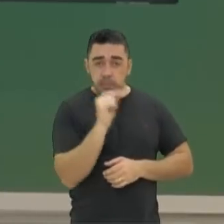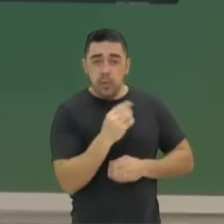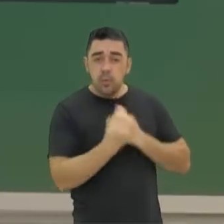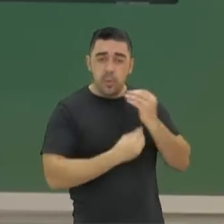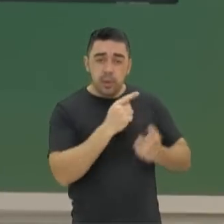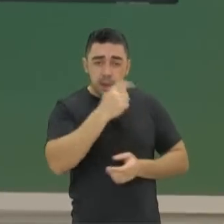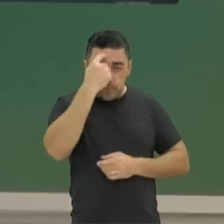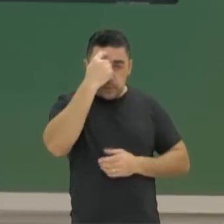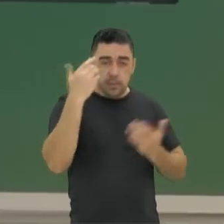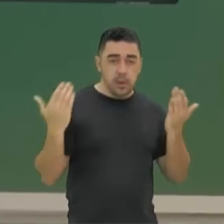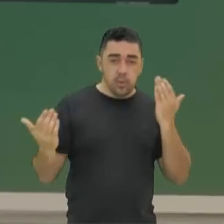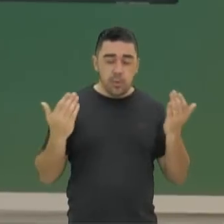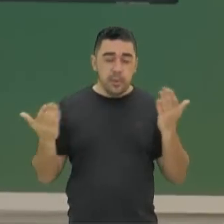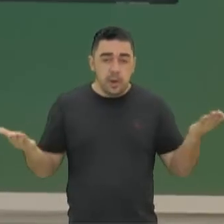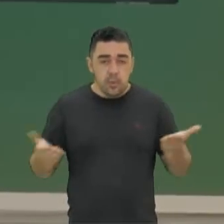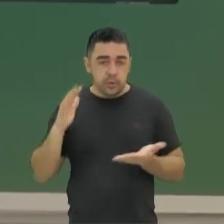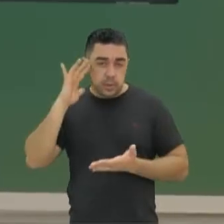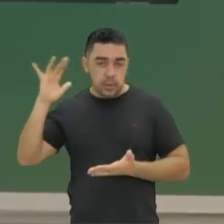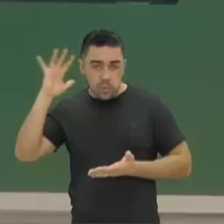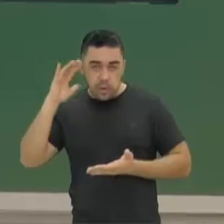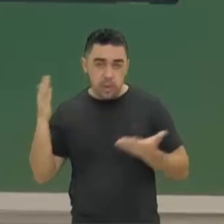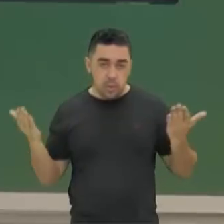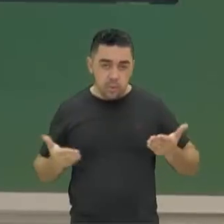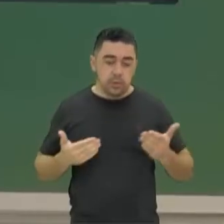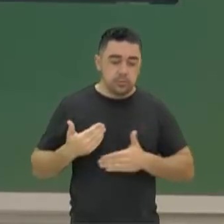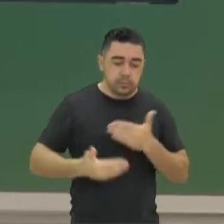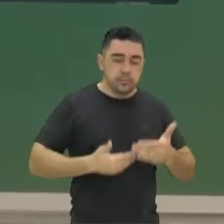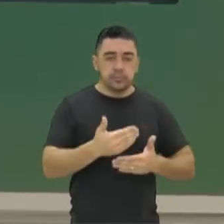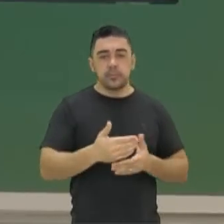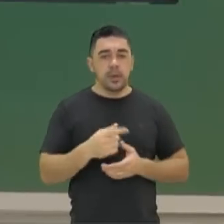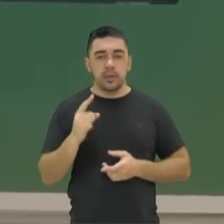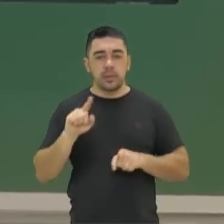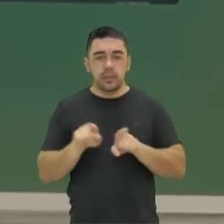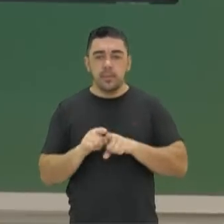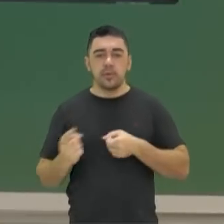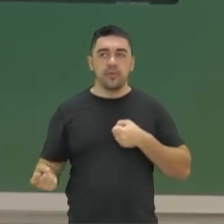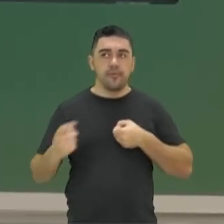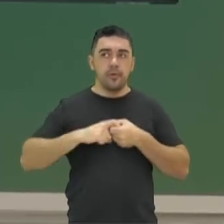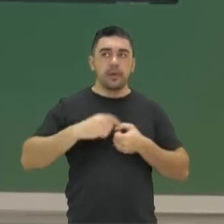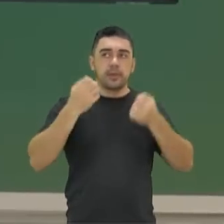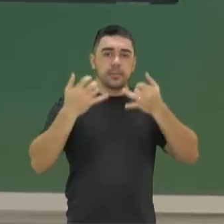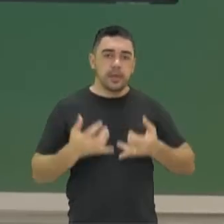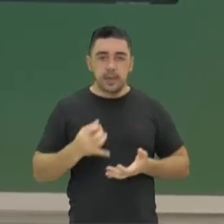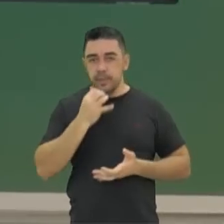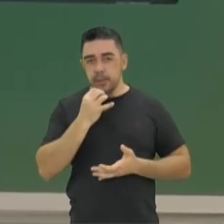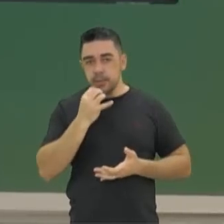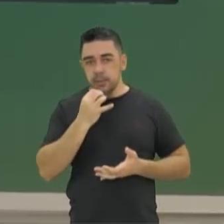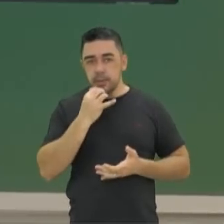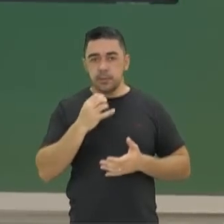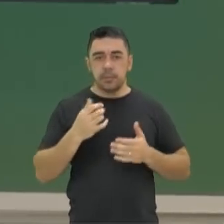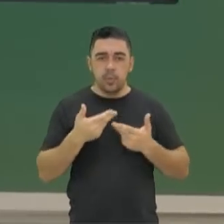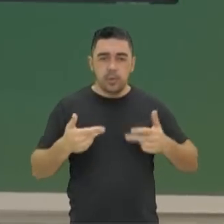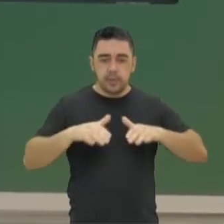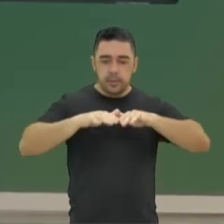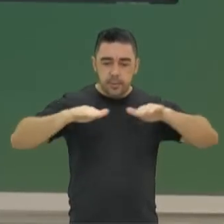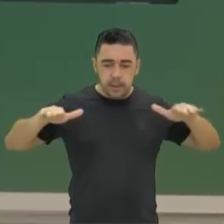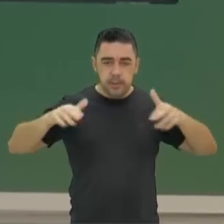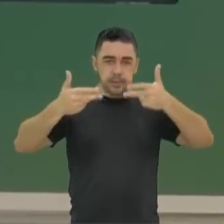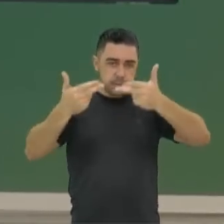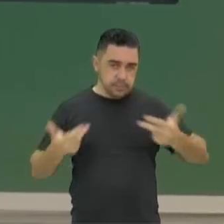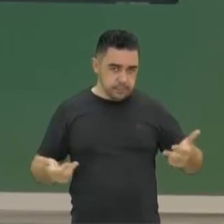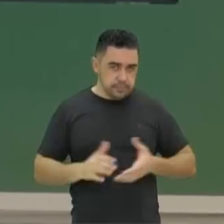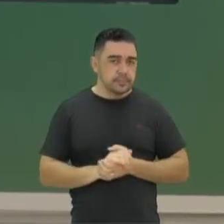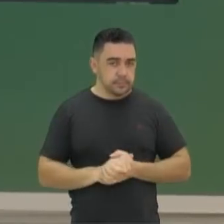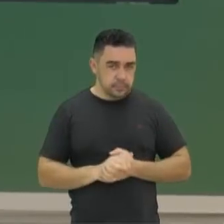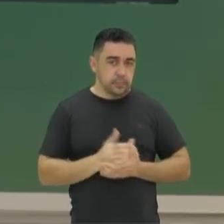também para comparar com teorias atuais e também para a gente não ficar voltando atrás falando, por exemplo, que o planeta é plano, essas coisas todas lá, né?